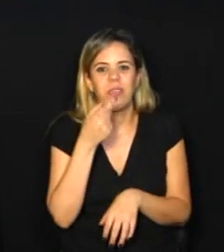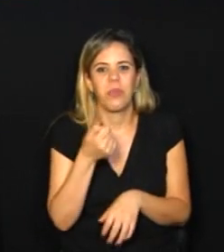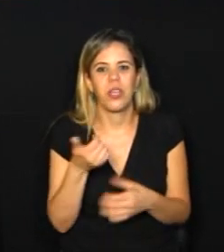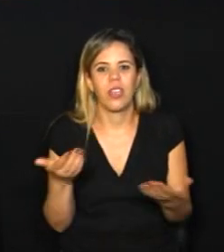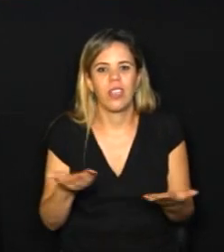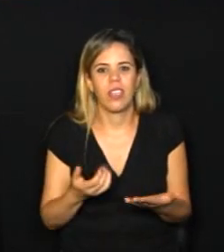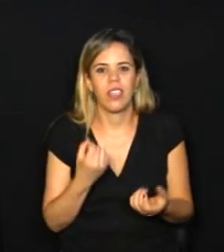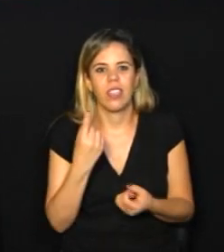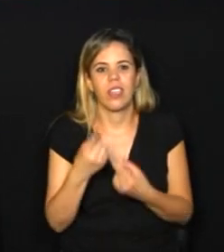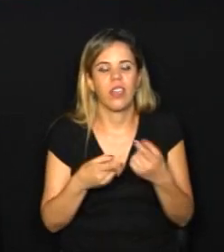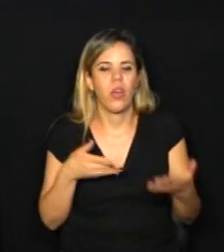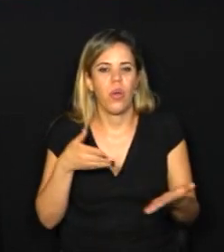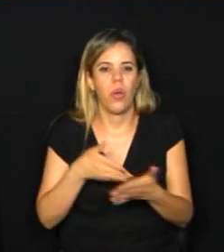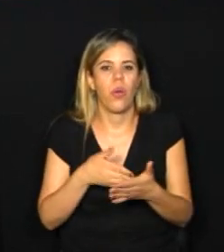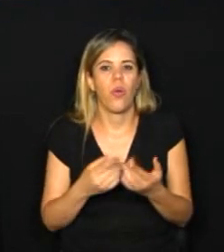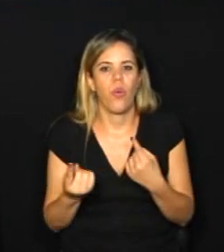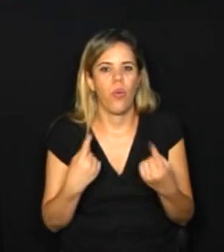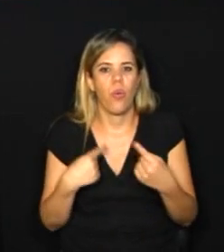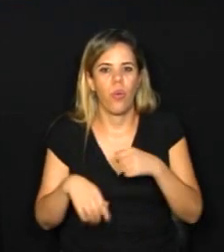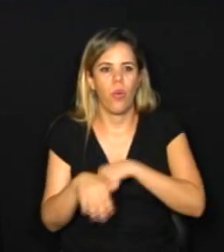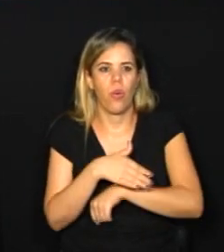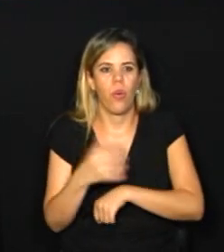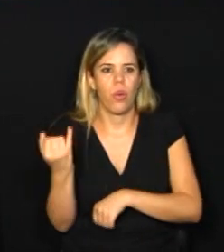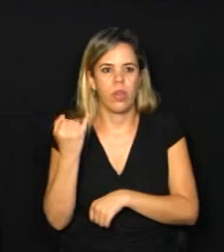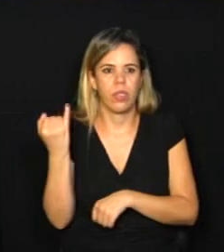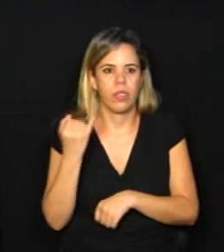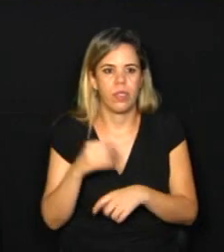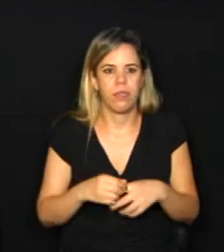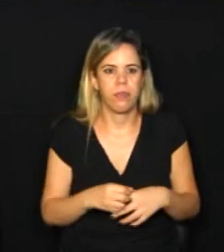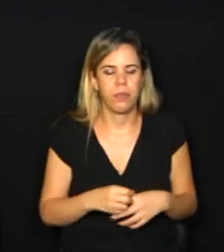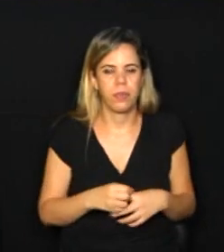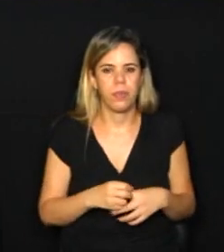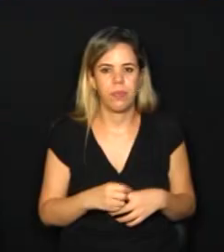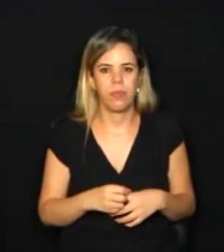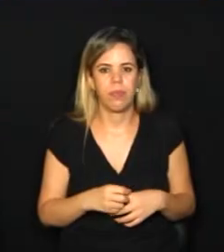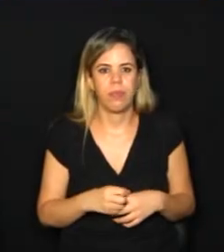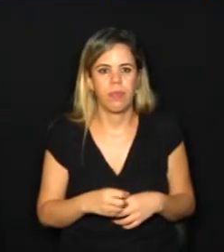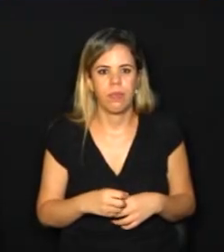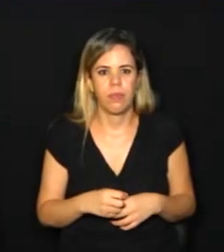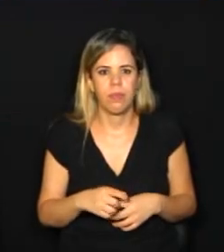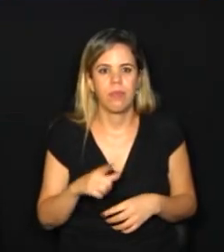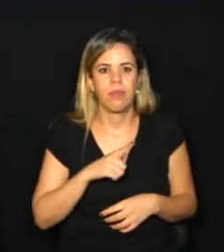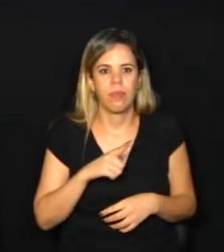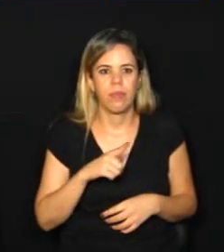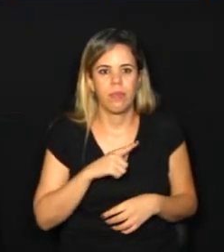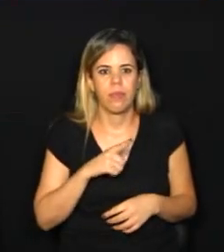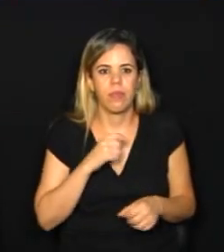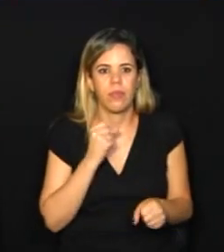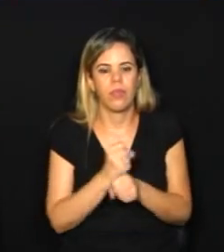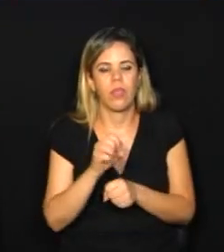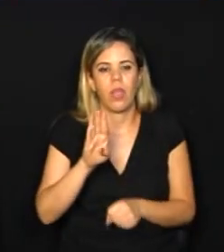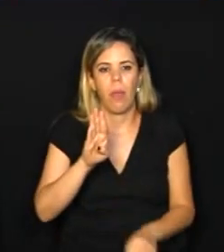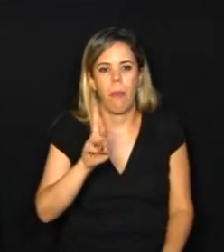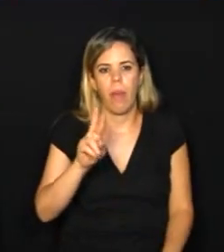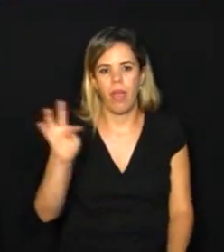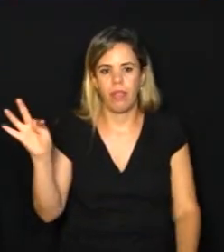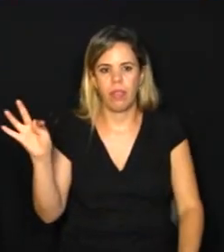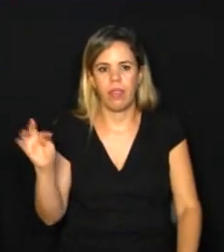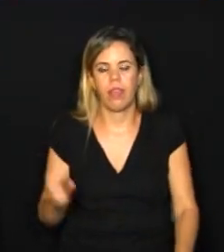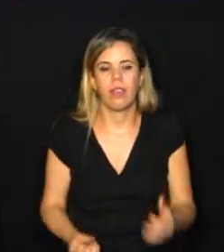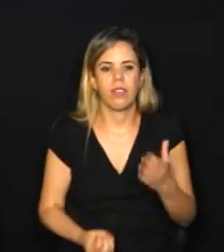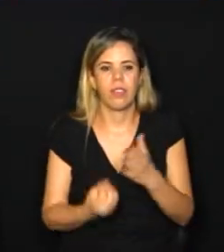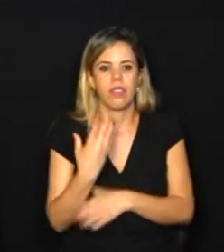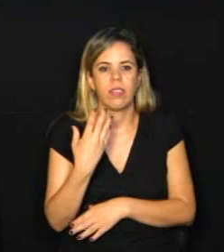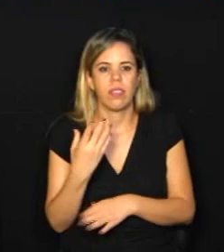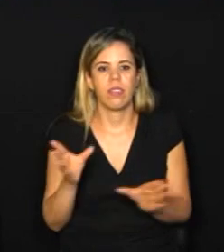agora de alguns bloqueios viários. Importante. Importante, olha, gente, a gente tem ainda a obra do BRT acontecendo,